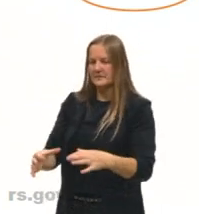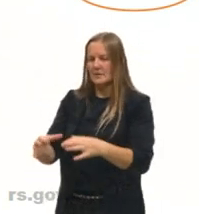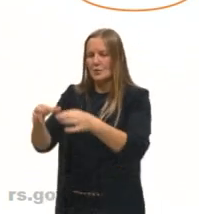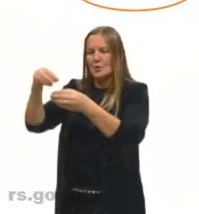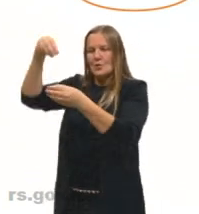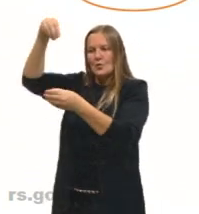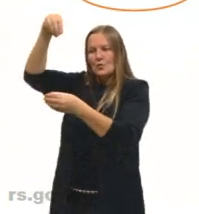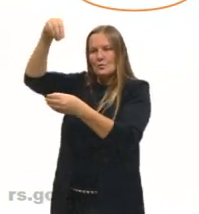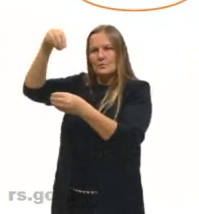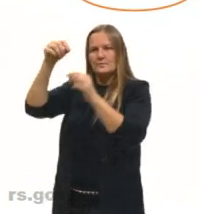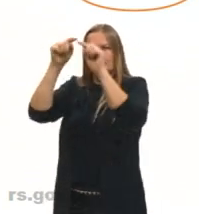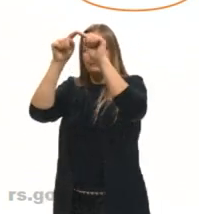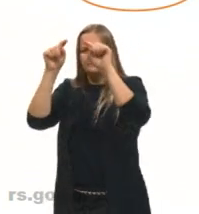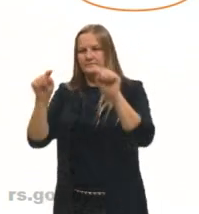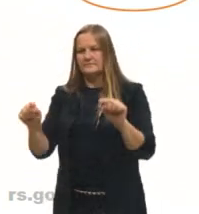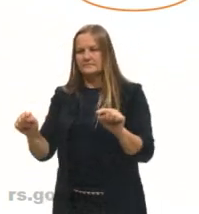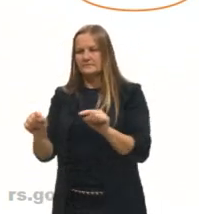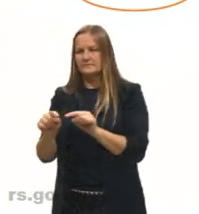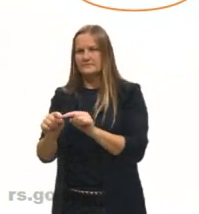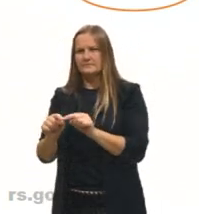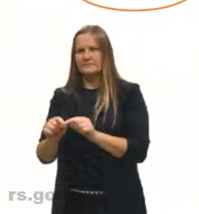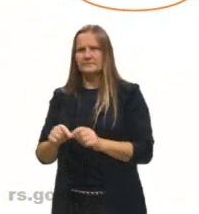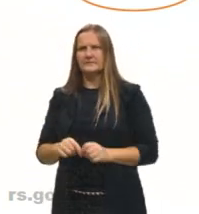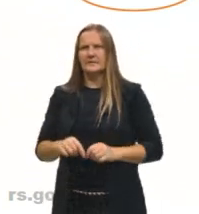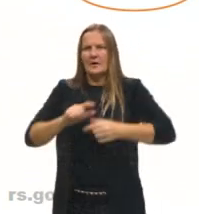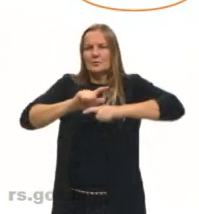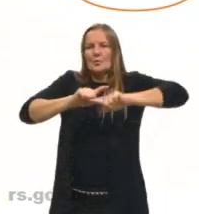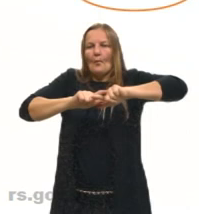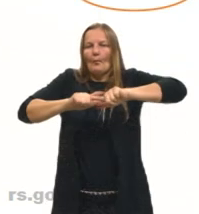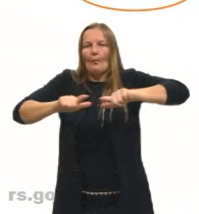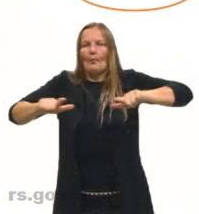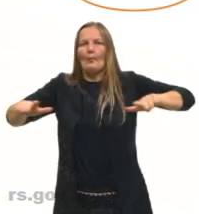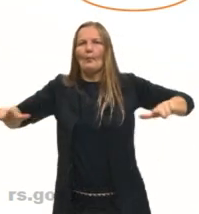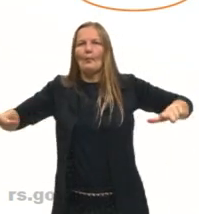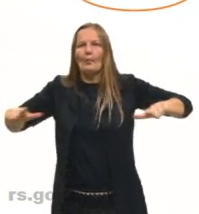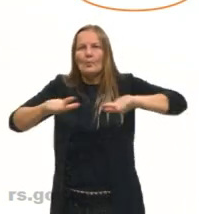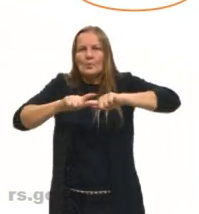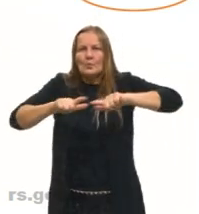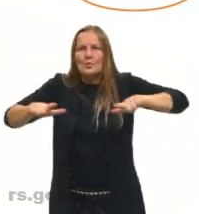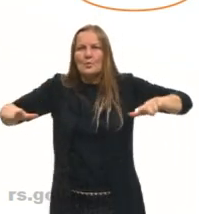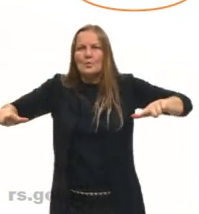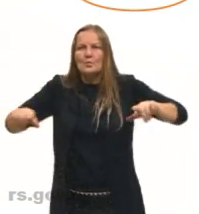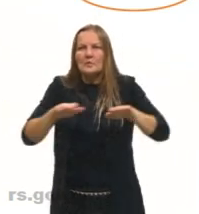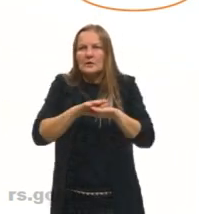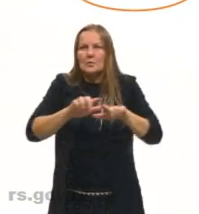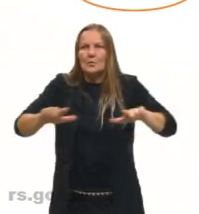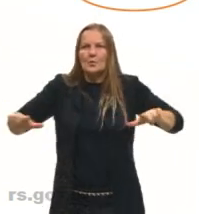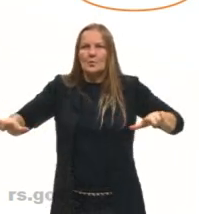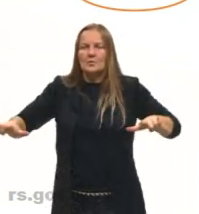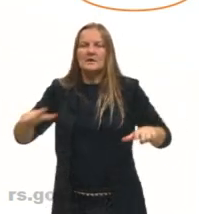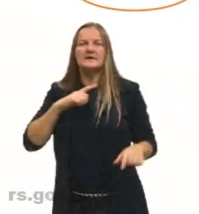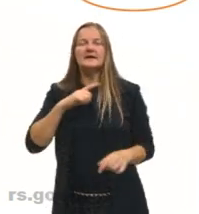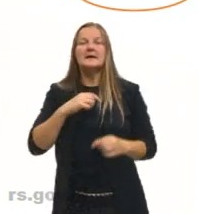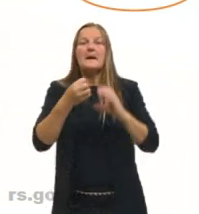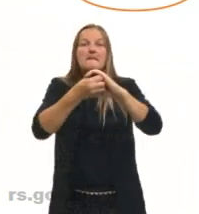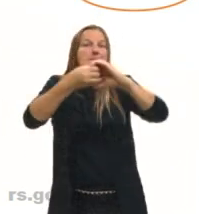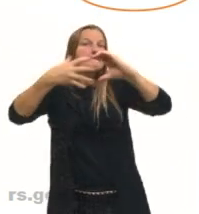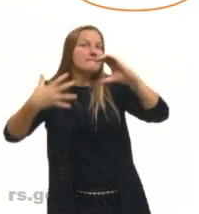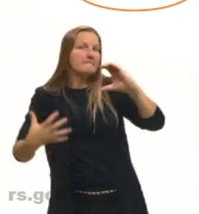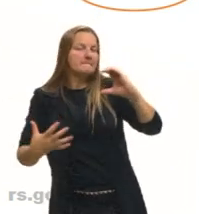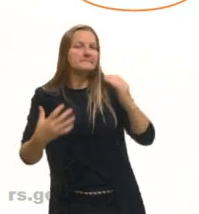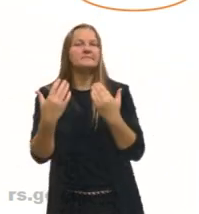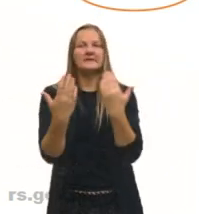e o plano é uma folha né que toca um pano um um ponto só e aí tem as propriedades né equivalente